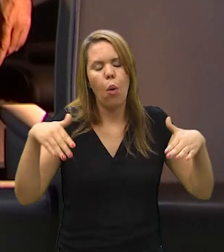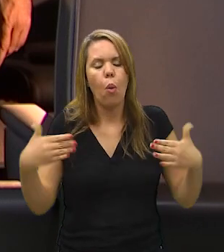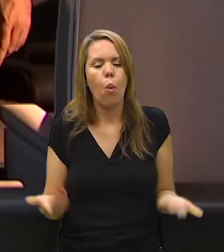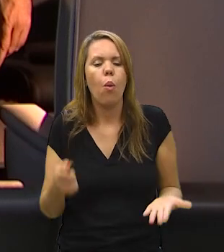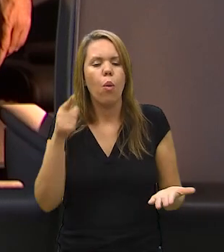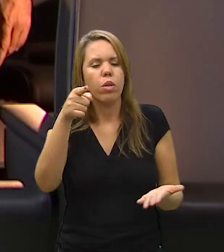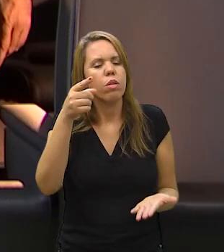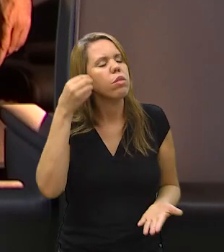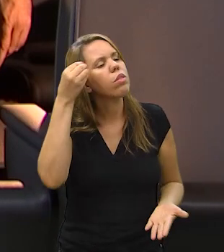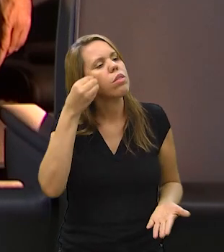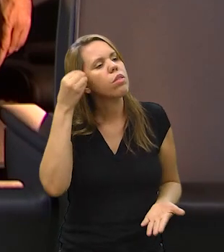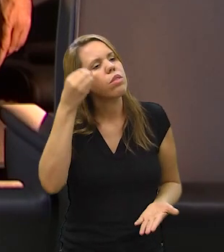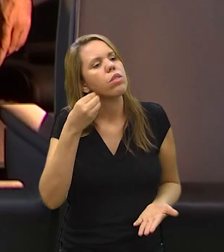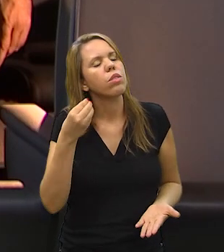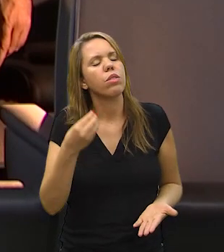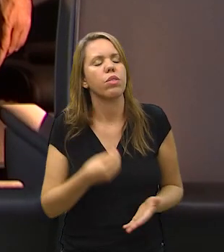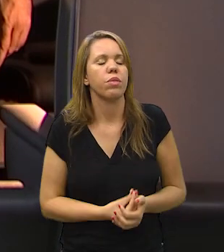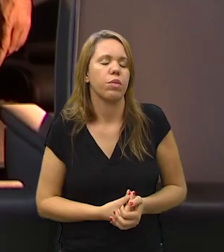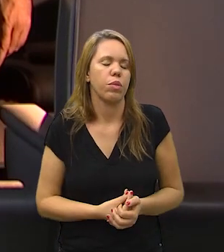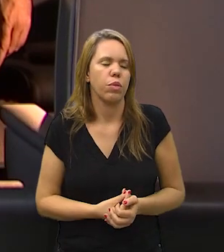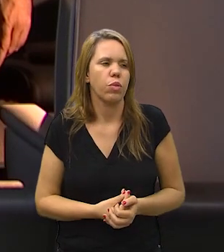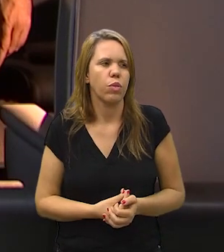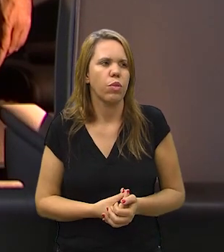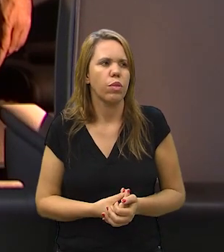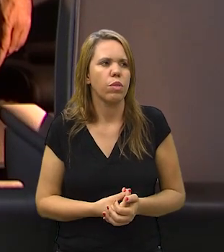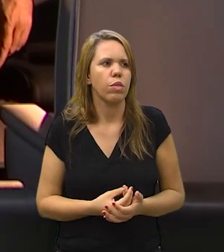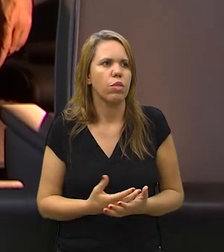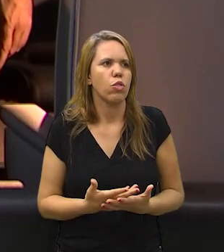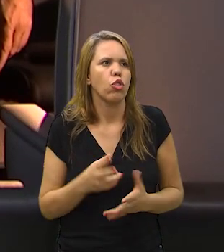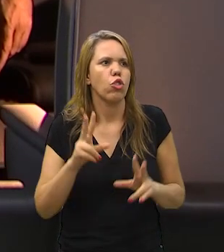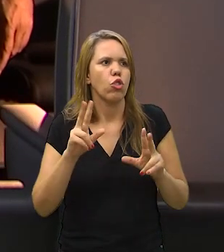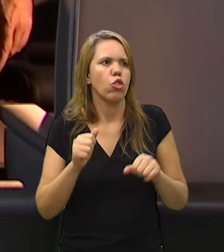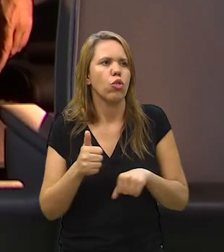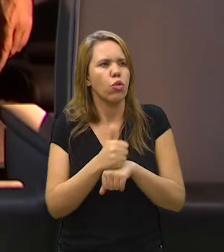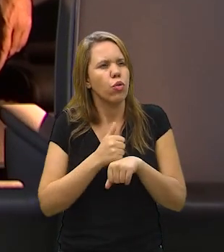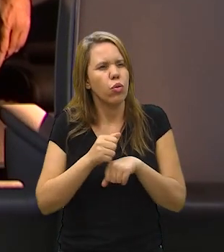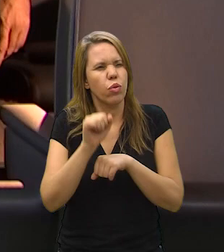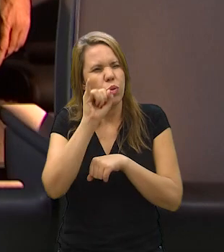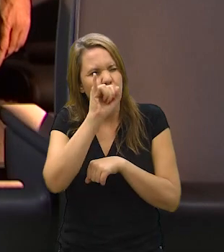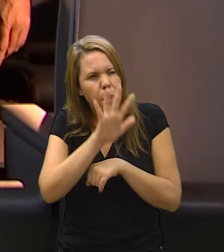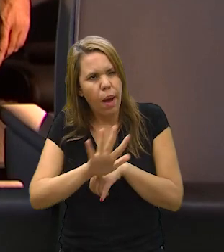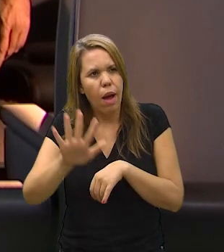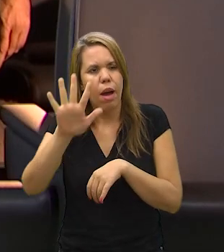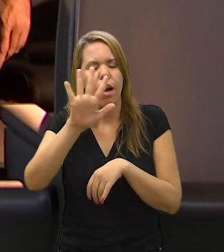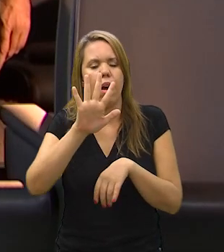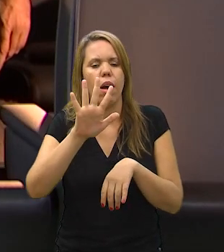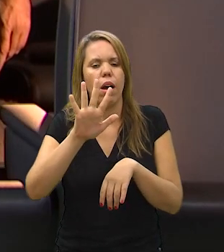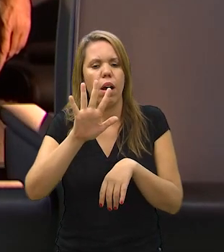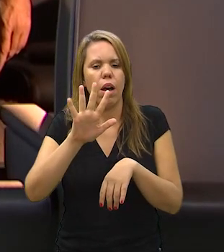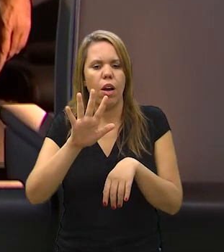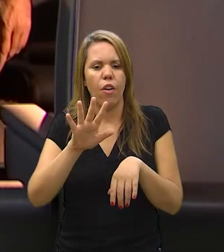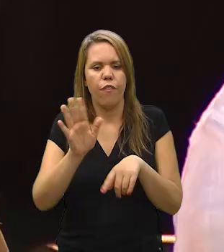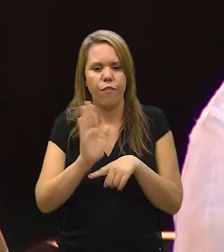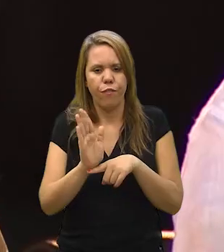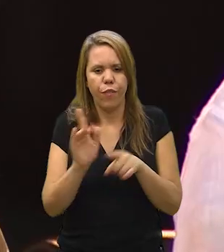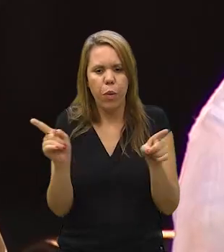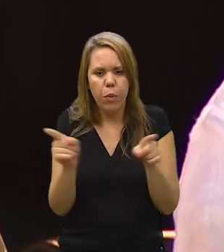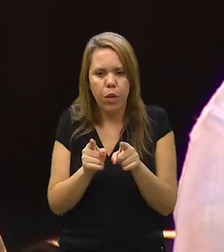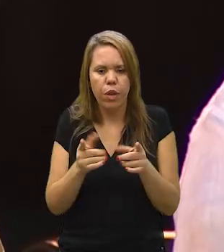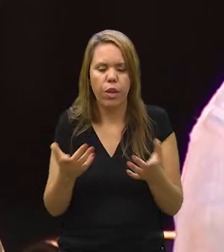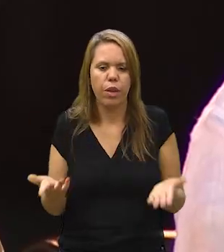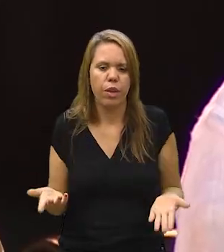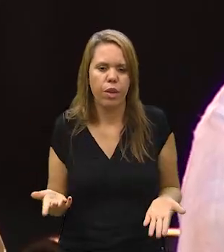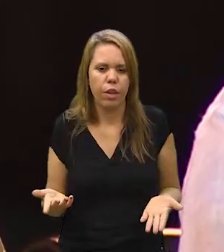Qual era a sua experiência, né, com esse mundo da imagem, de curtas?